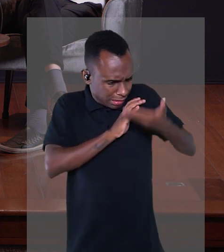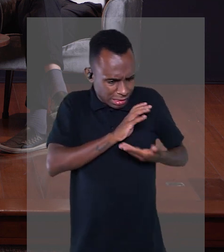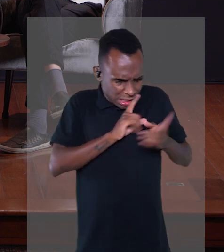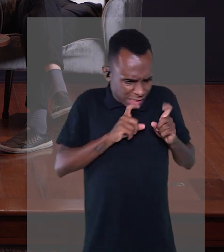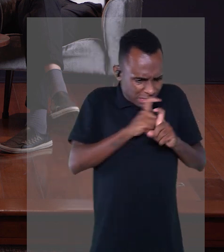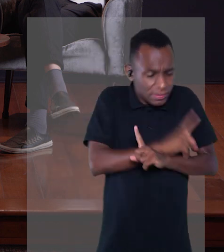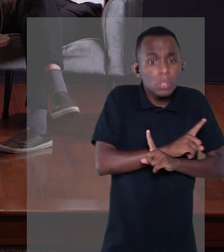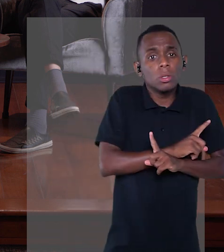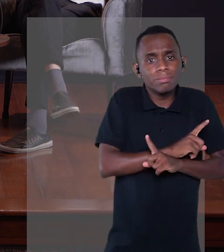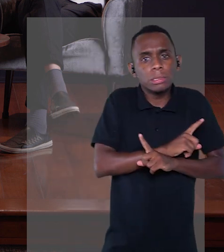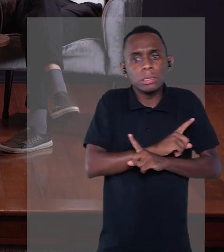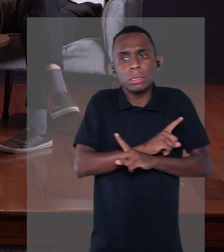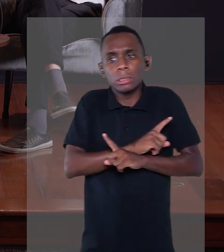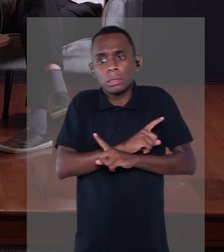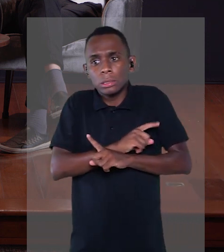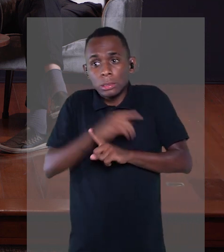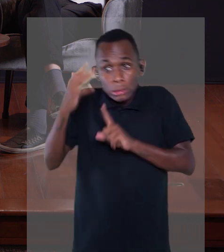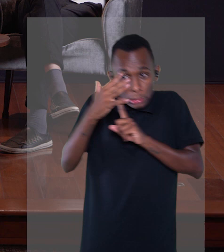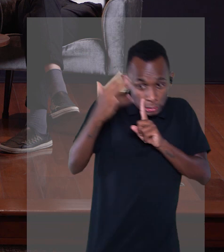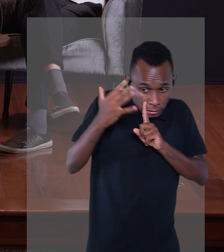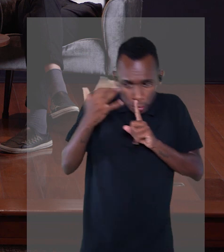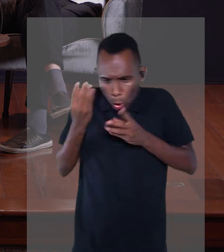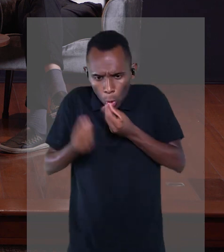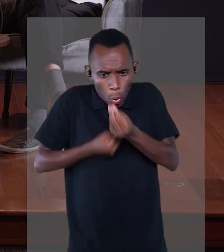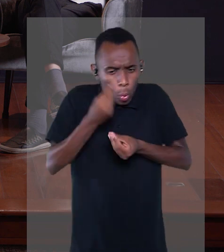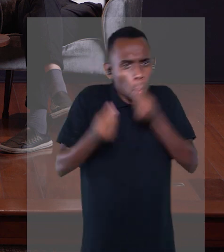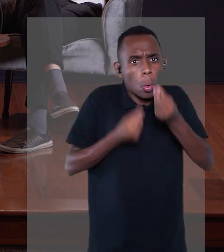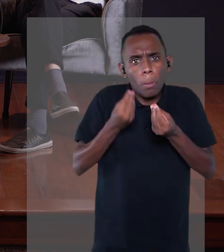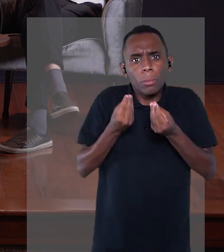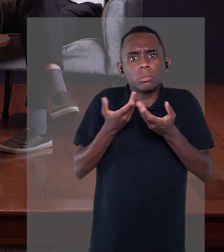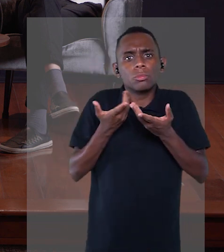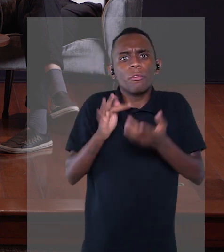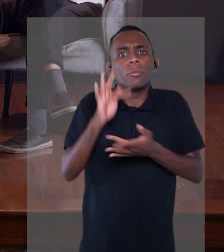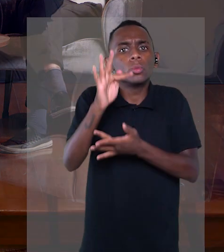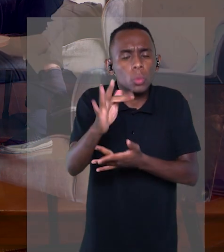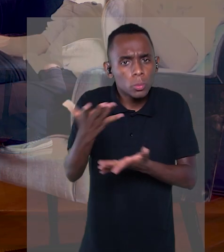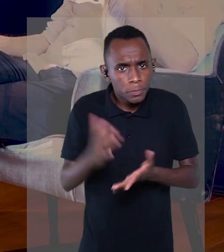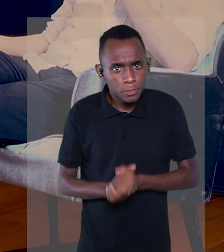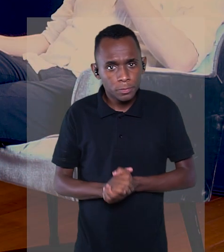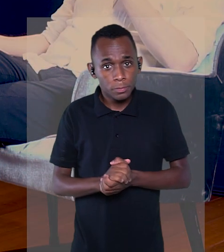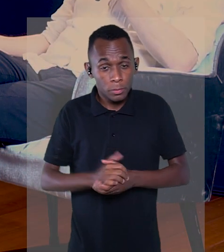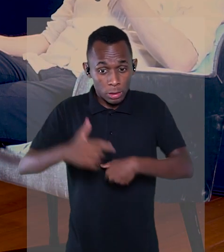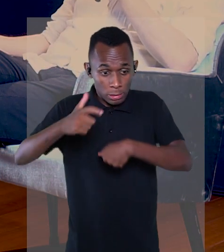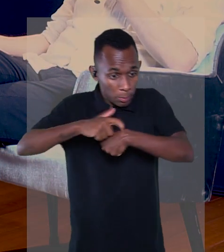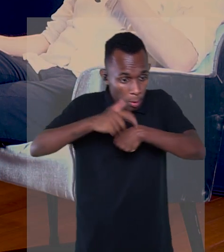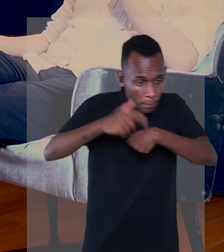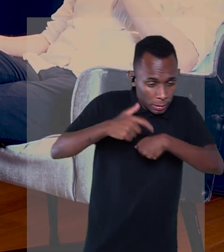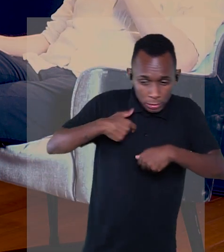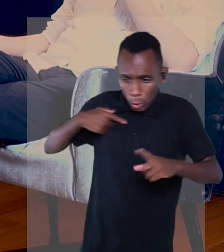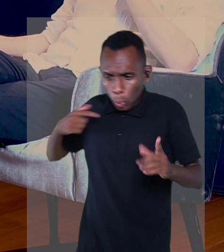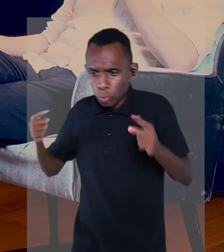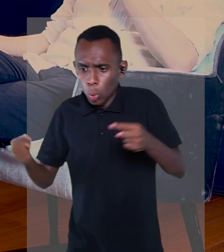estreito, assombra-me a súbita impressão do incesto. Quando me encontro no calor